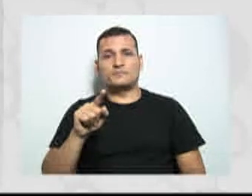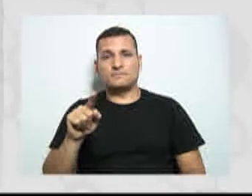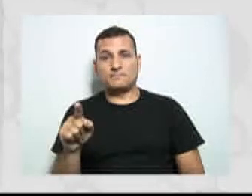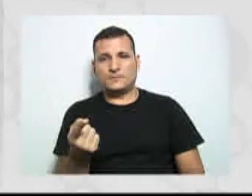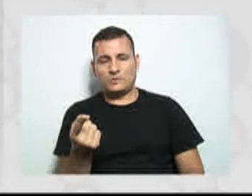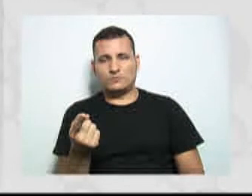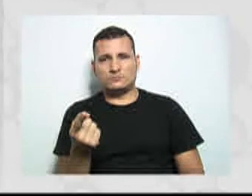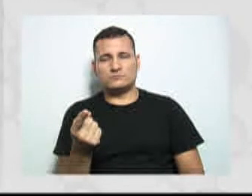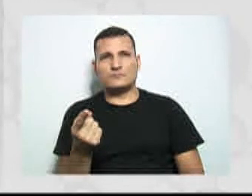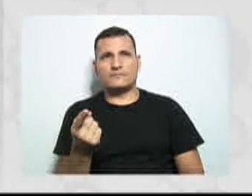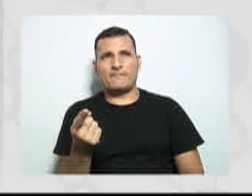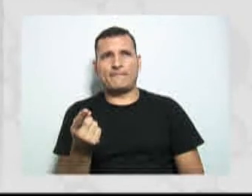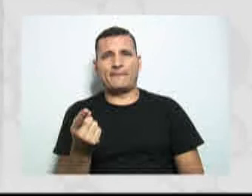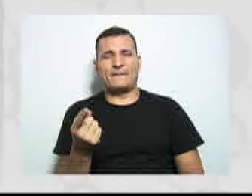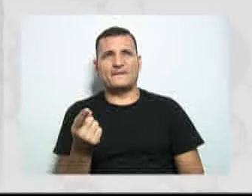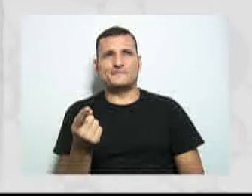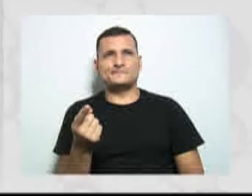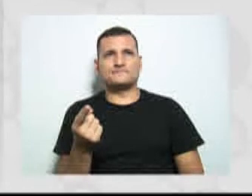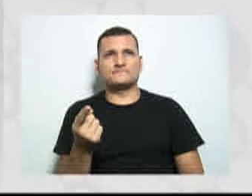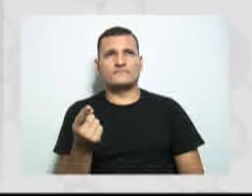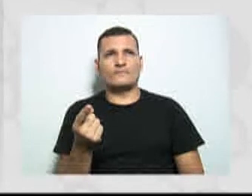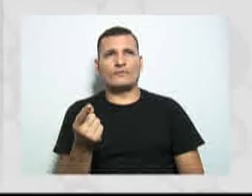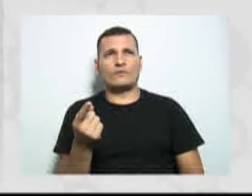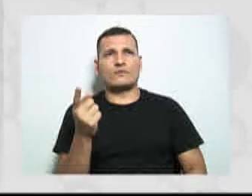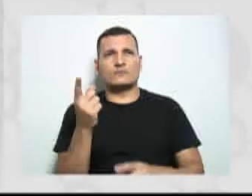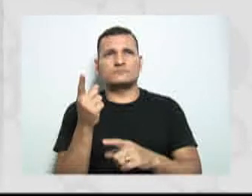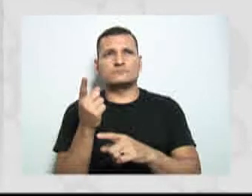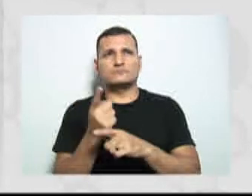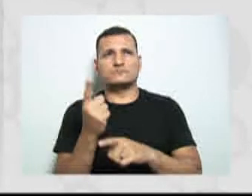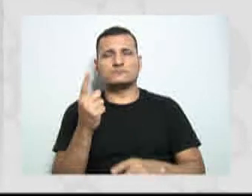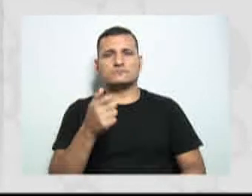unidades para achar o custo variável, achando o valor de